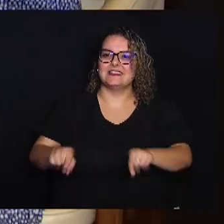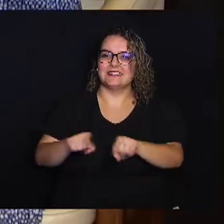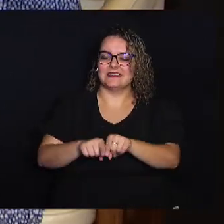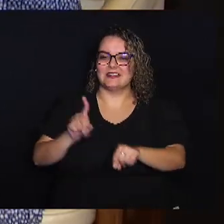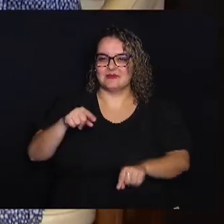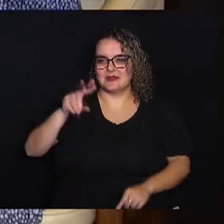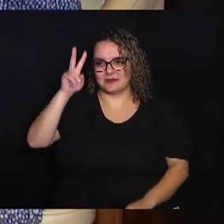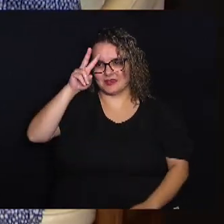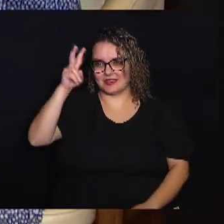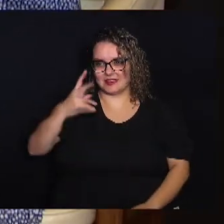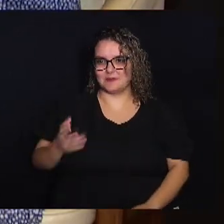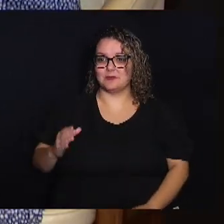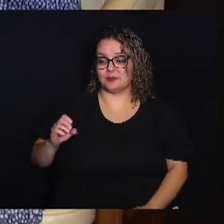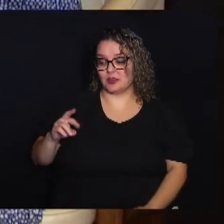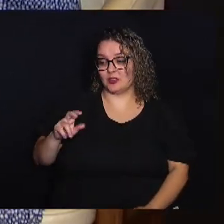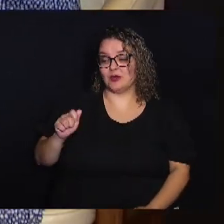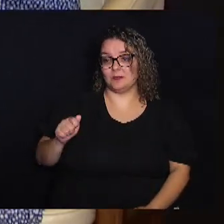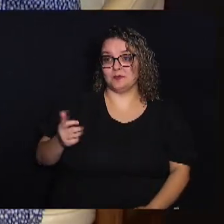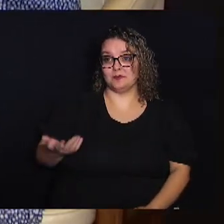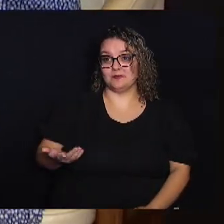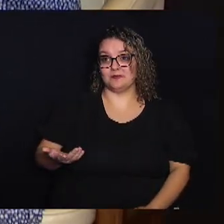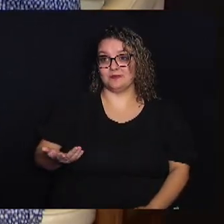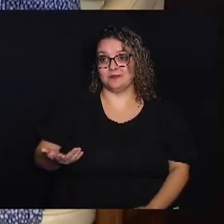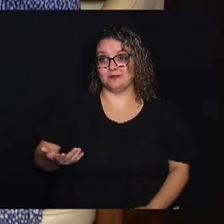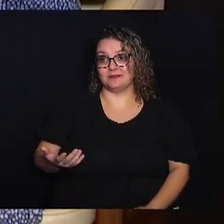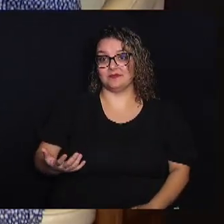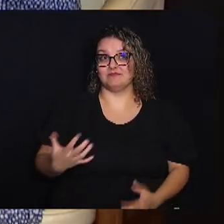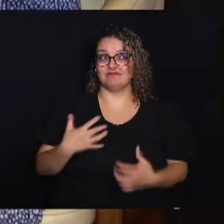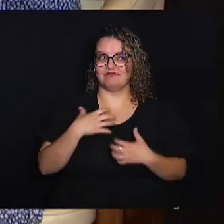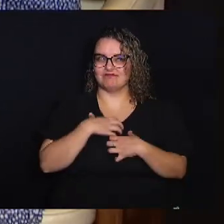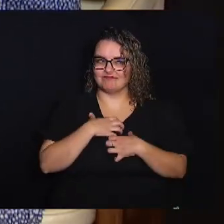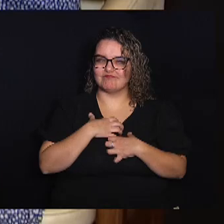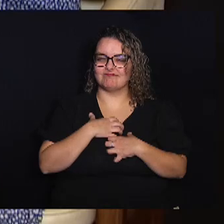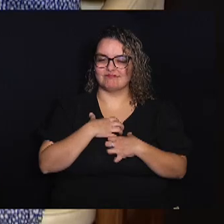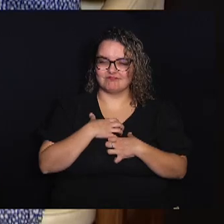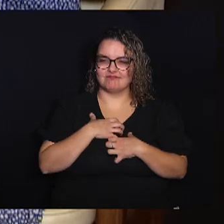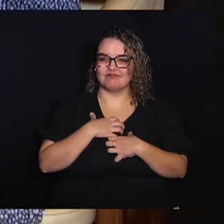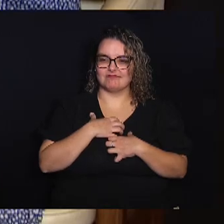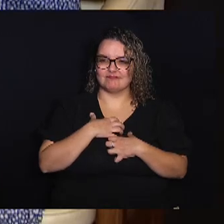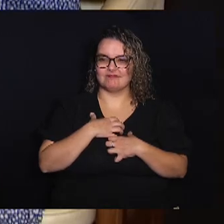história escrita pela Cora, que me pega